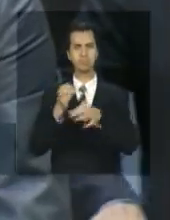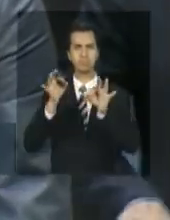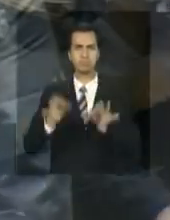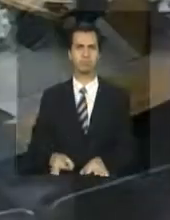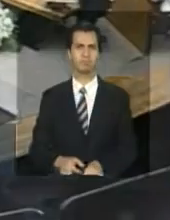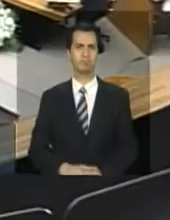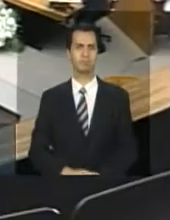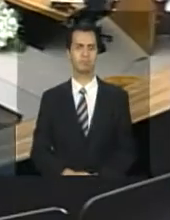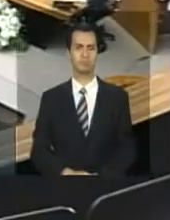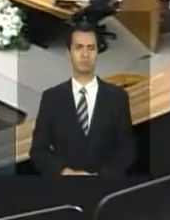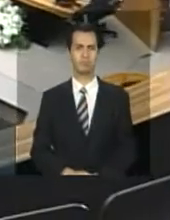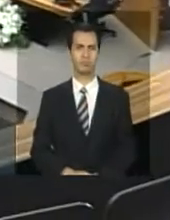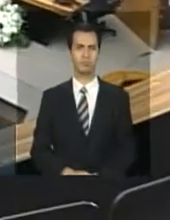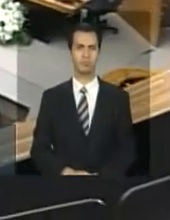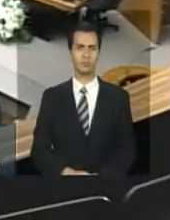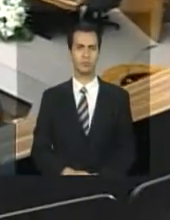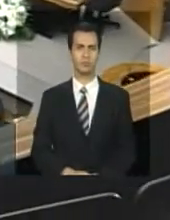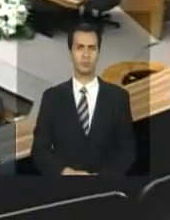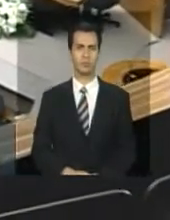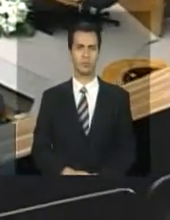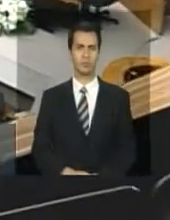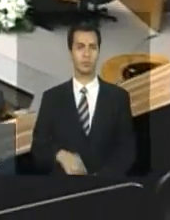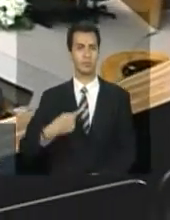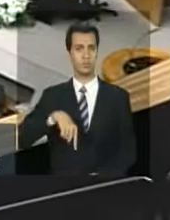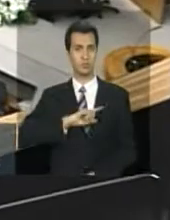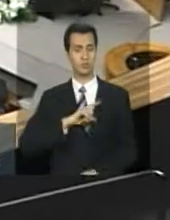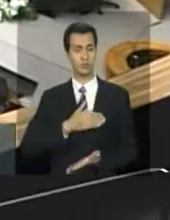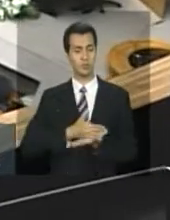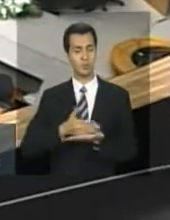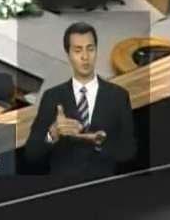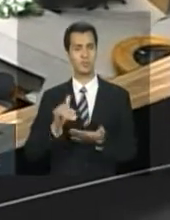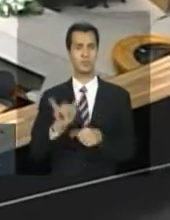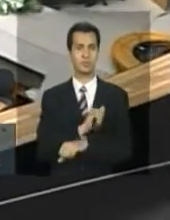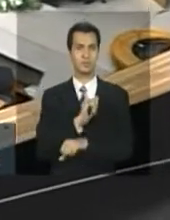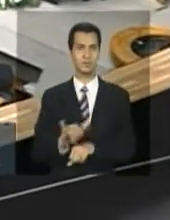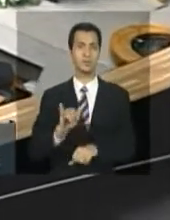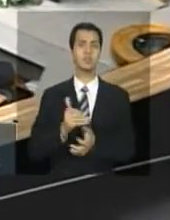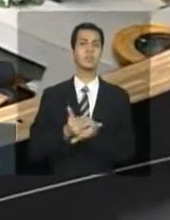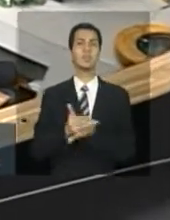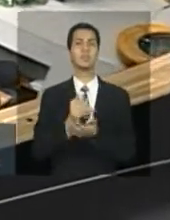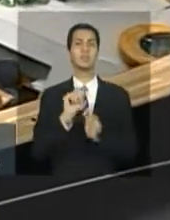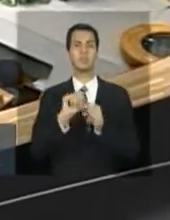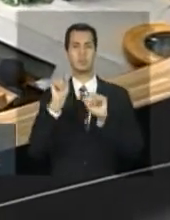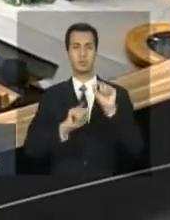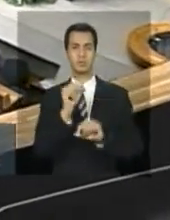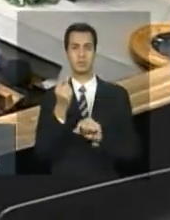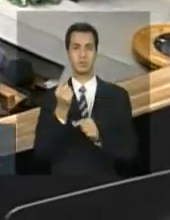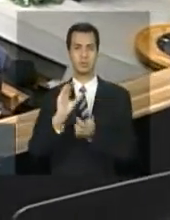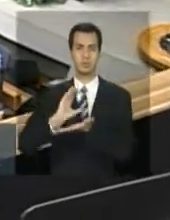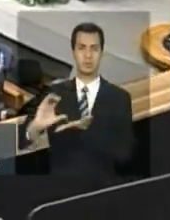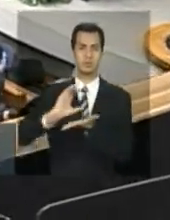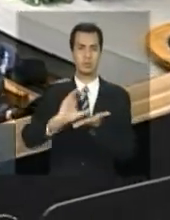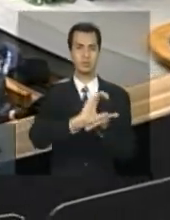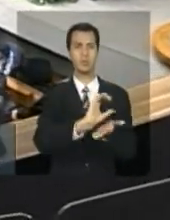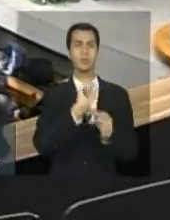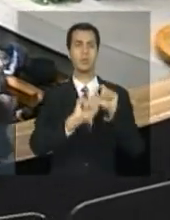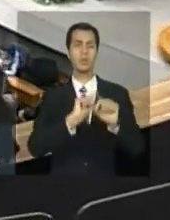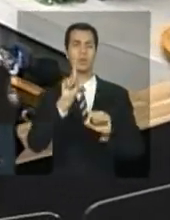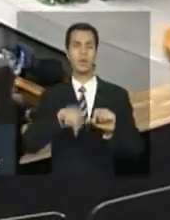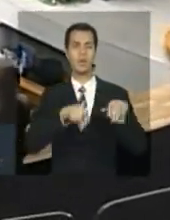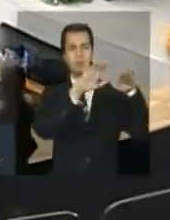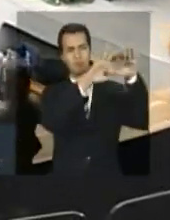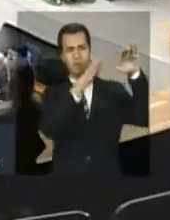naturais. Iniciamos a adoção dessa estratégia com os investimentos em contenção de